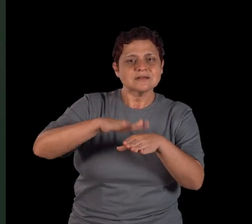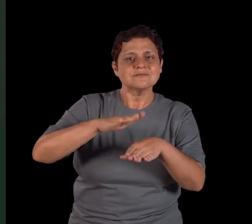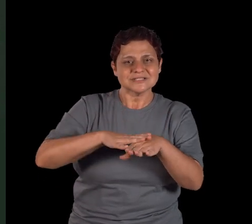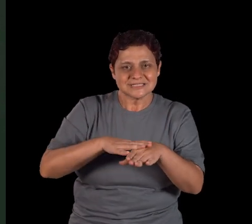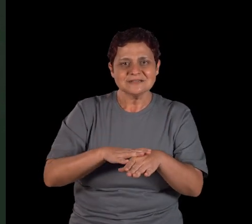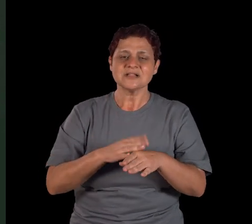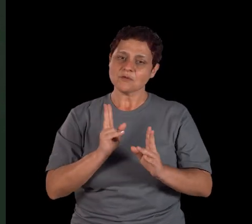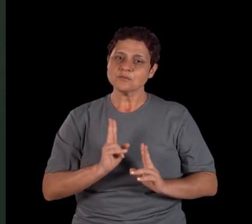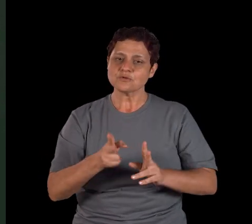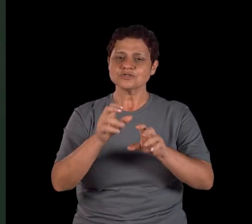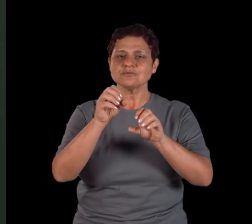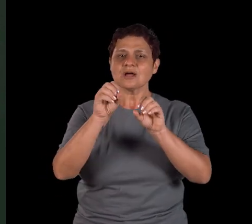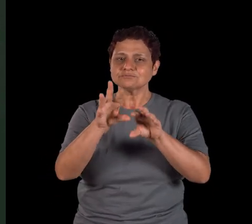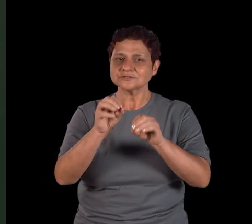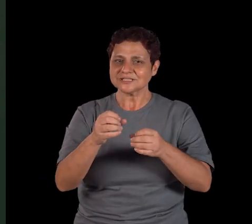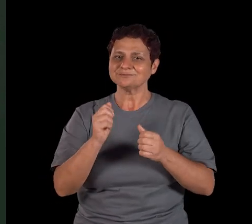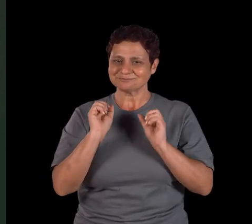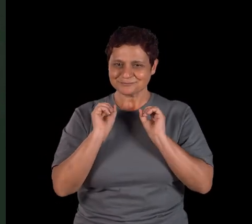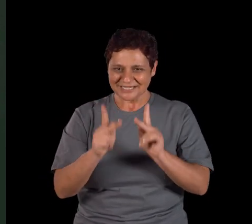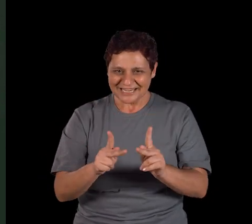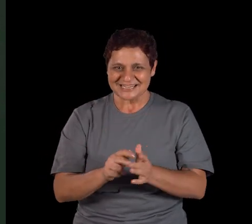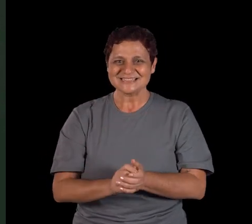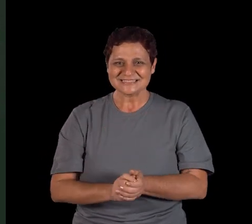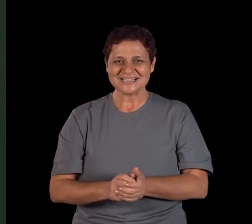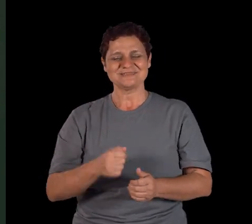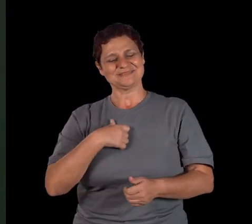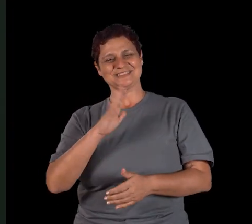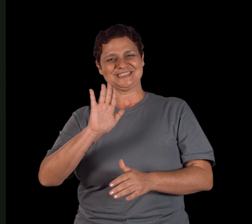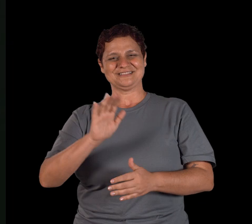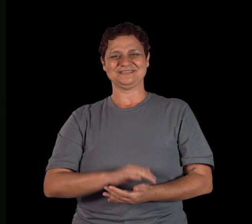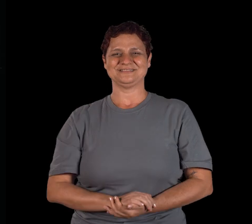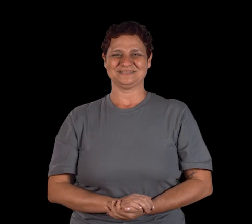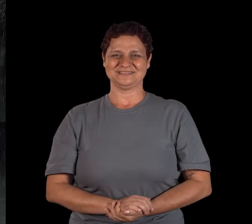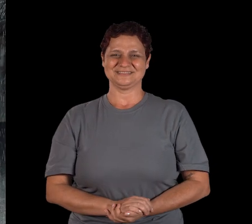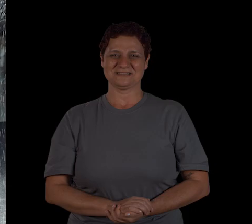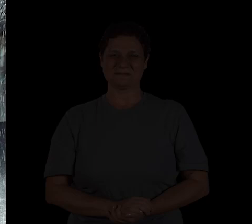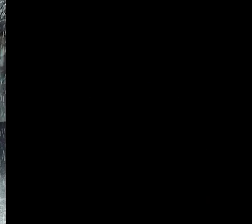gente vai continuar nesse caminho por mais um pouco de tempo. Certo? Valeu? Fui!